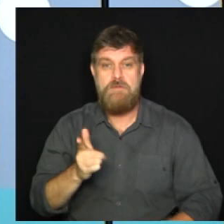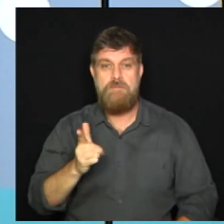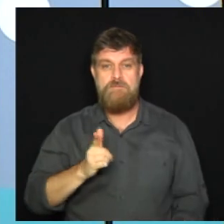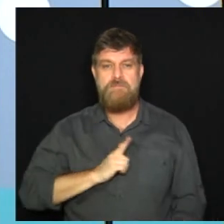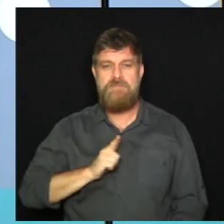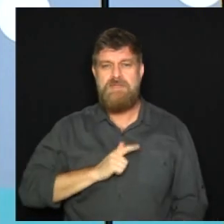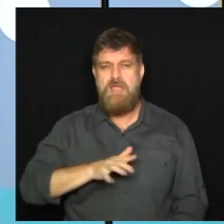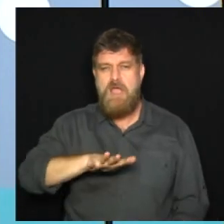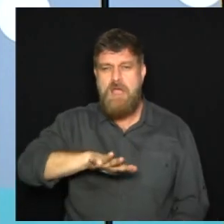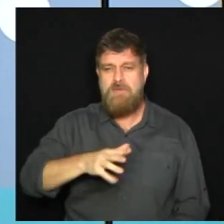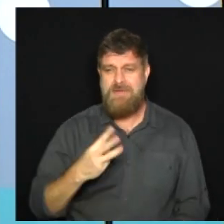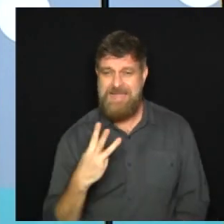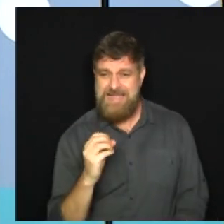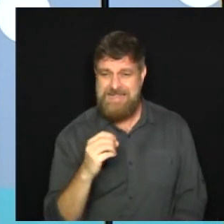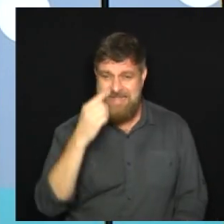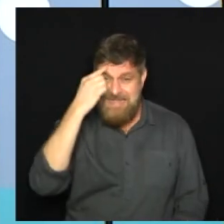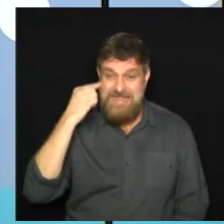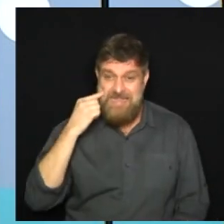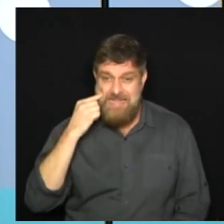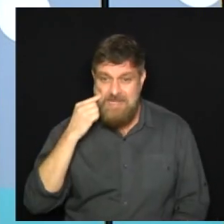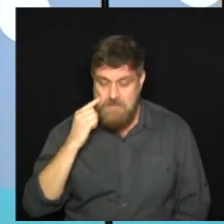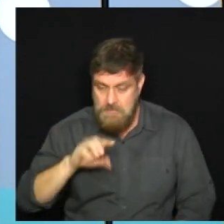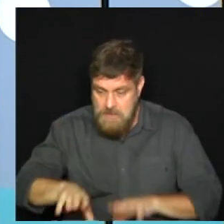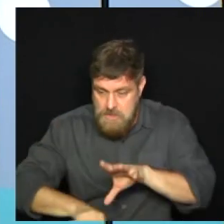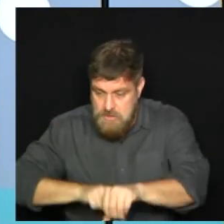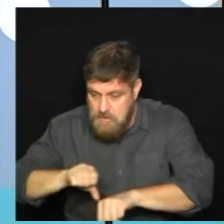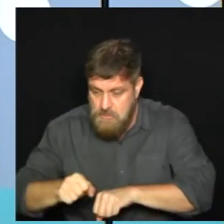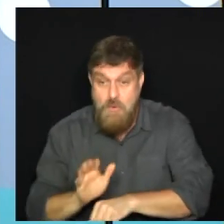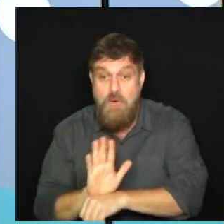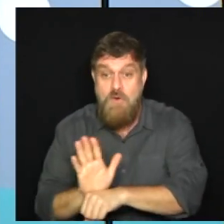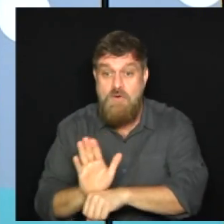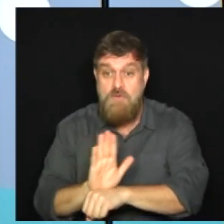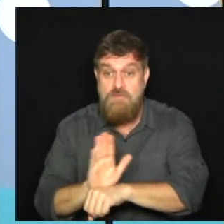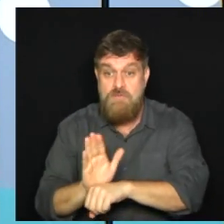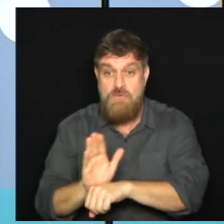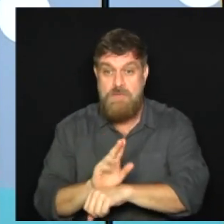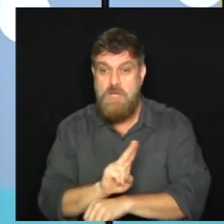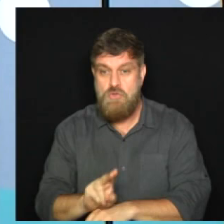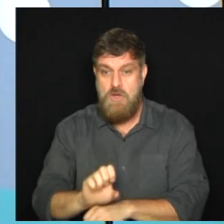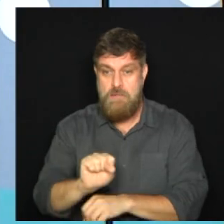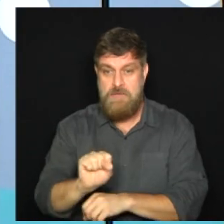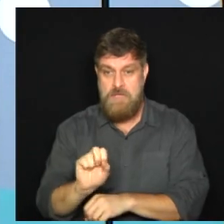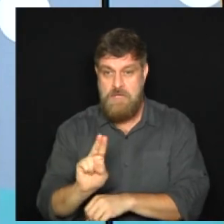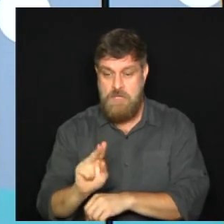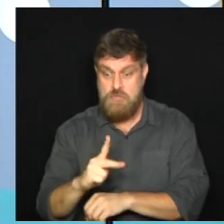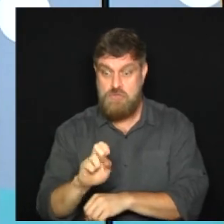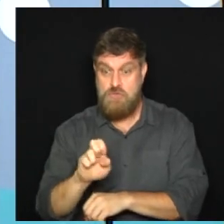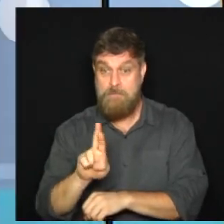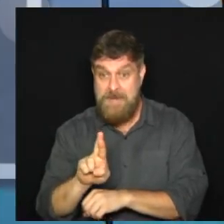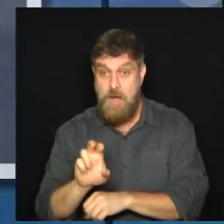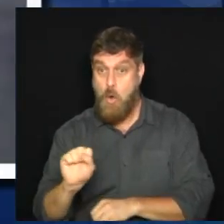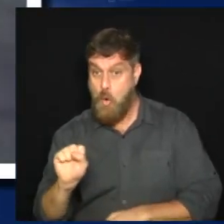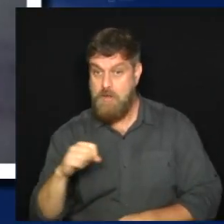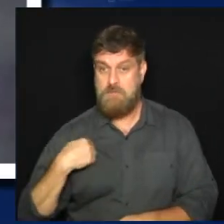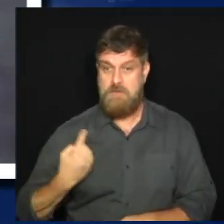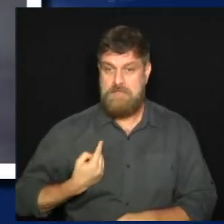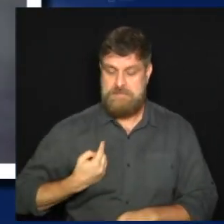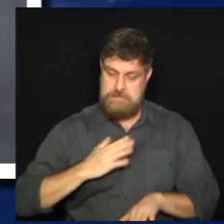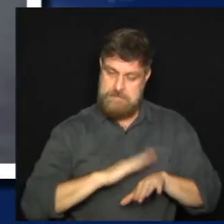e origem. O desvio é feito com filmes de arquivo que a gente encontrou no lixo,